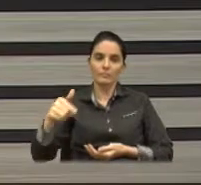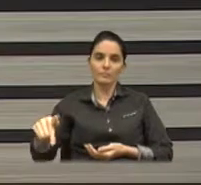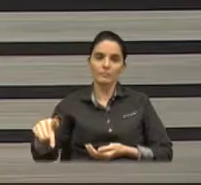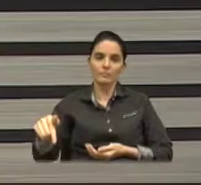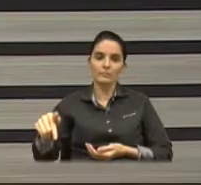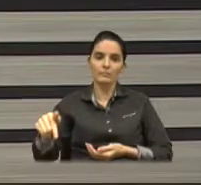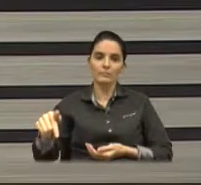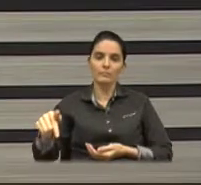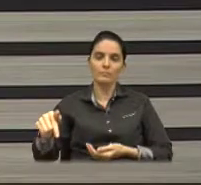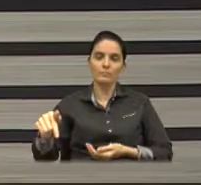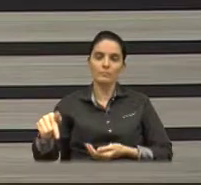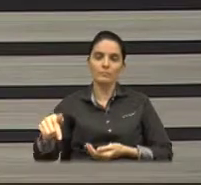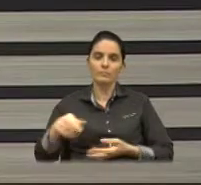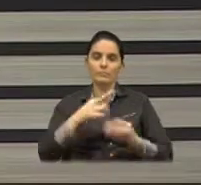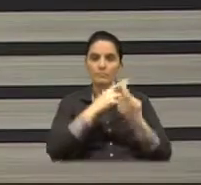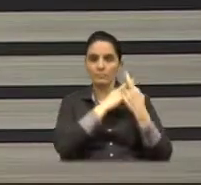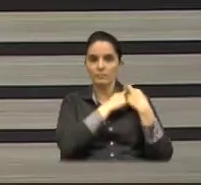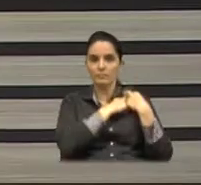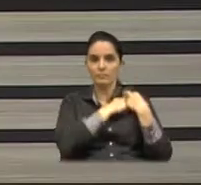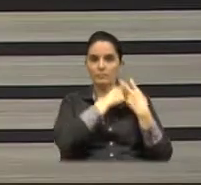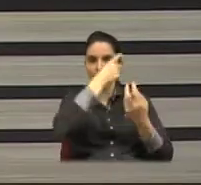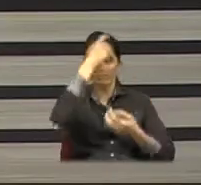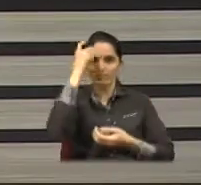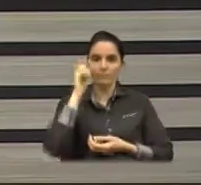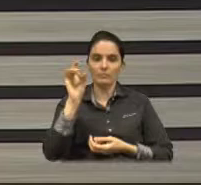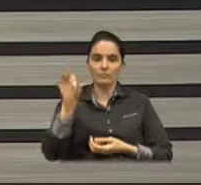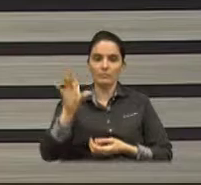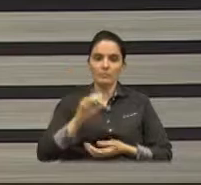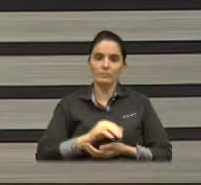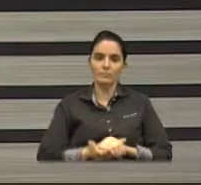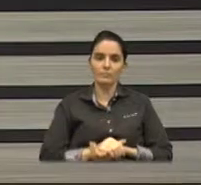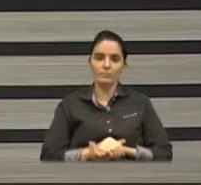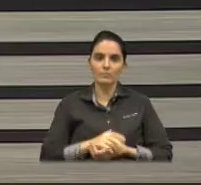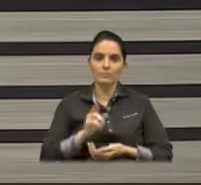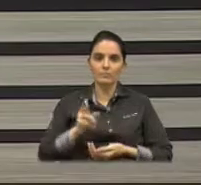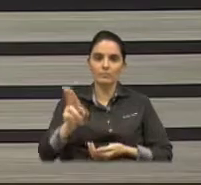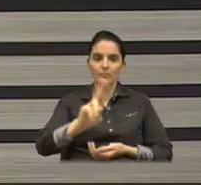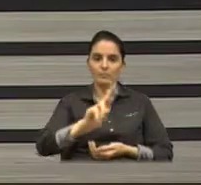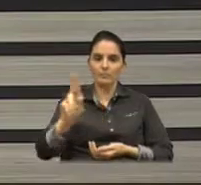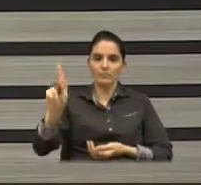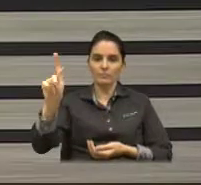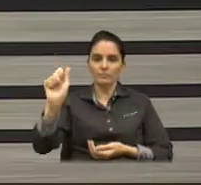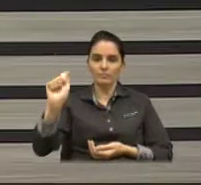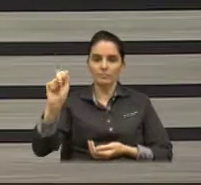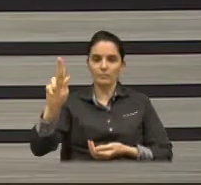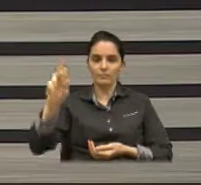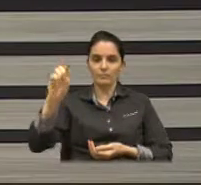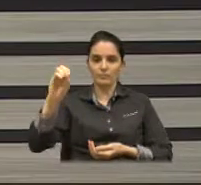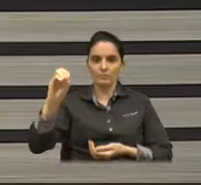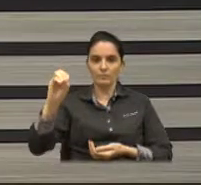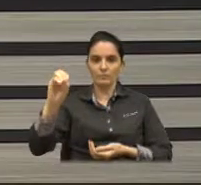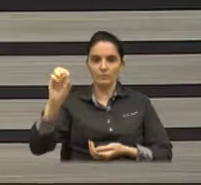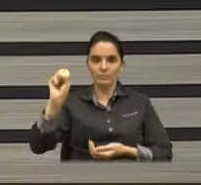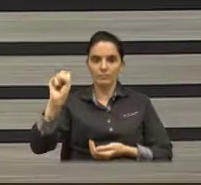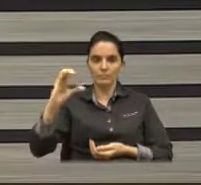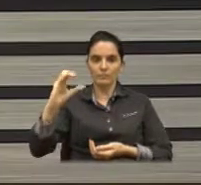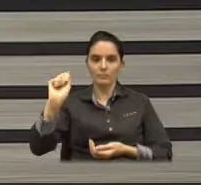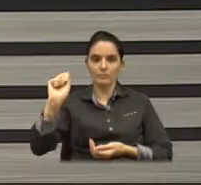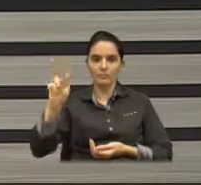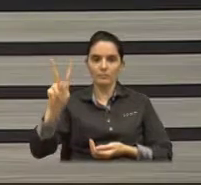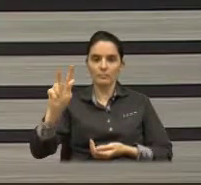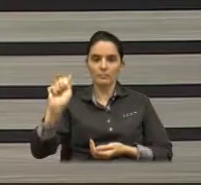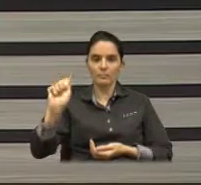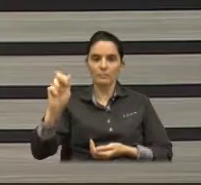43/2017, de autoria do nobre vereador Wagner Barbosa, que perpetua o nome de Paulo César Cavariello,